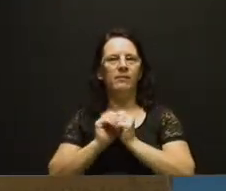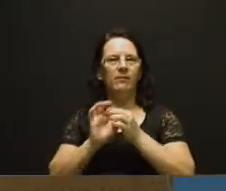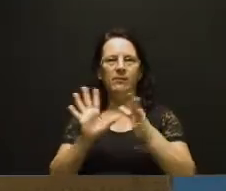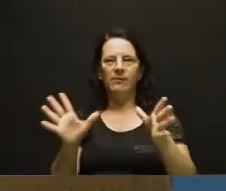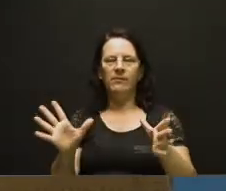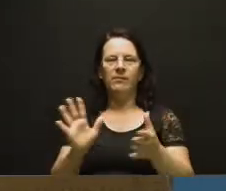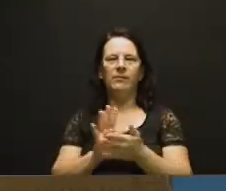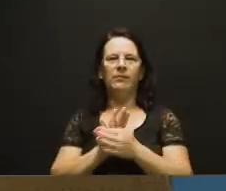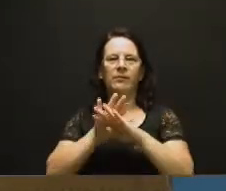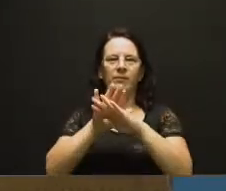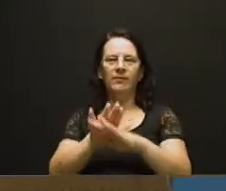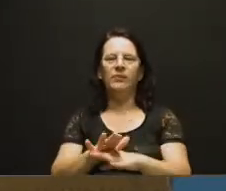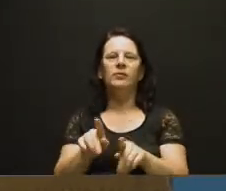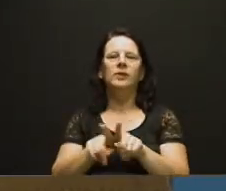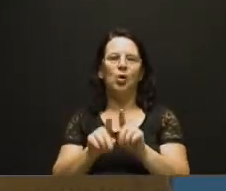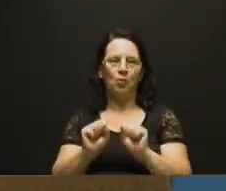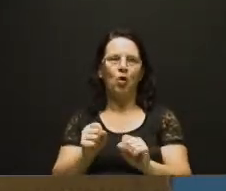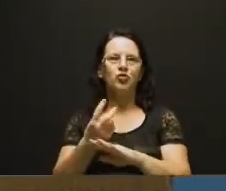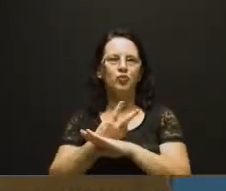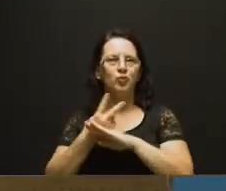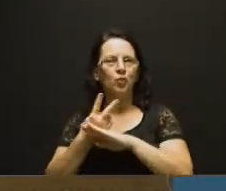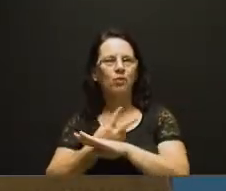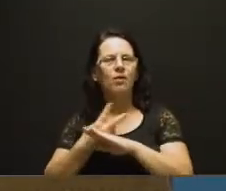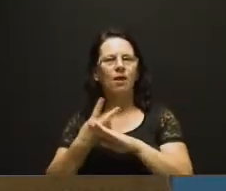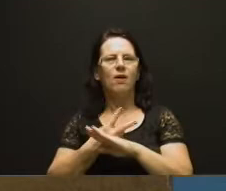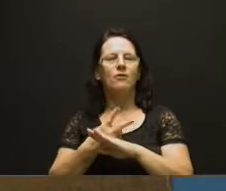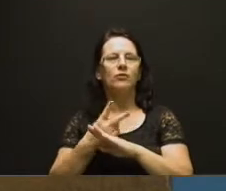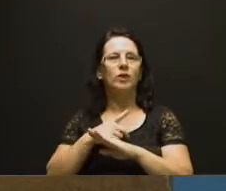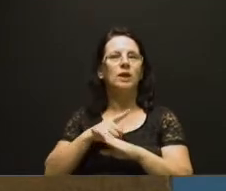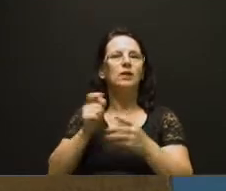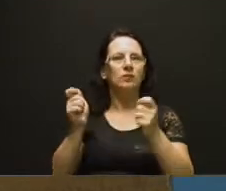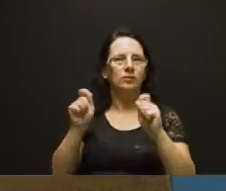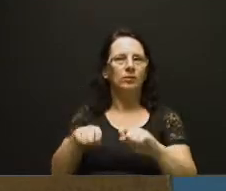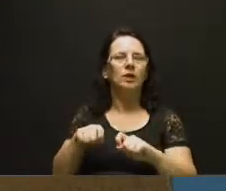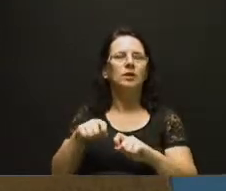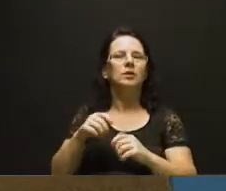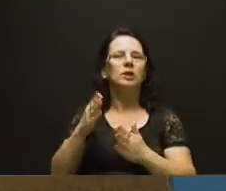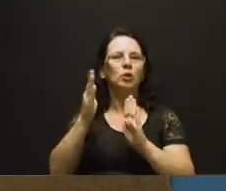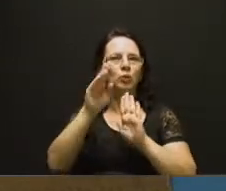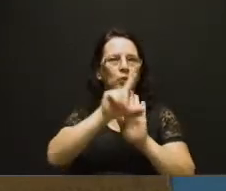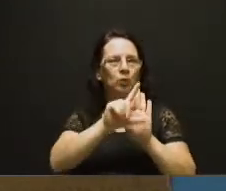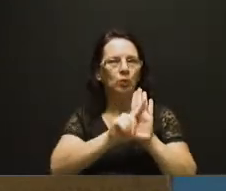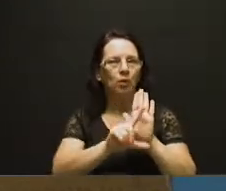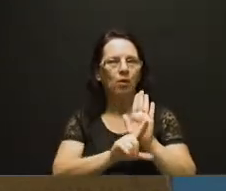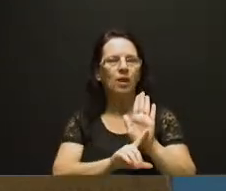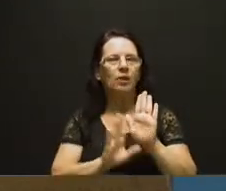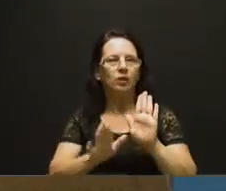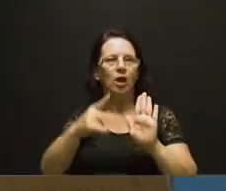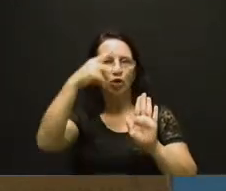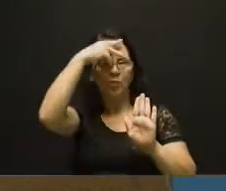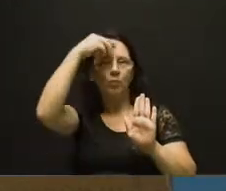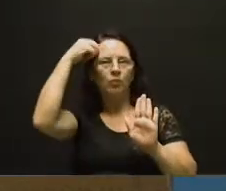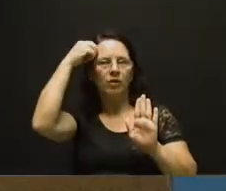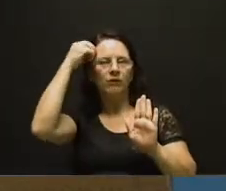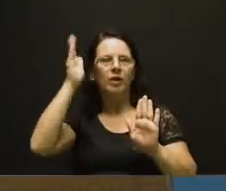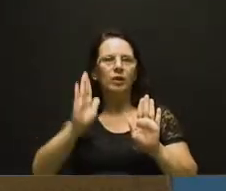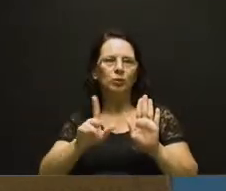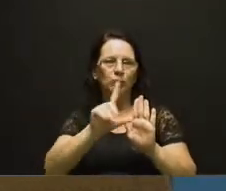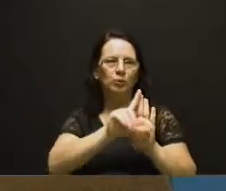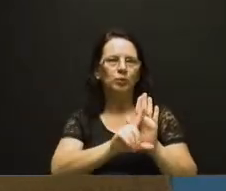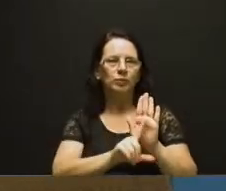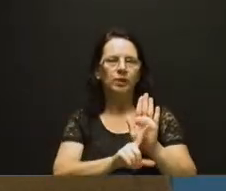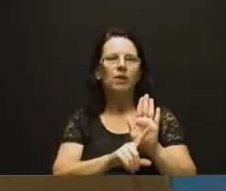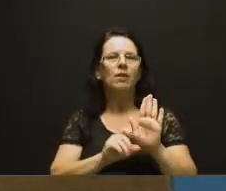vocês tá pode nos procurar que aquilo que for cabível dentro da lei igual o prefeito acabou de falar dentro da